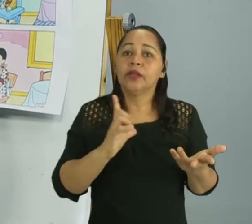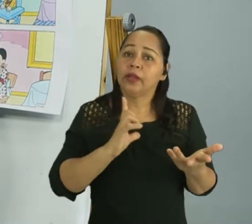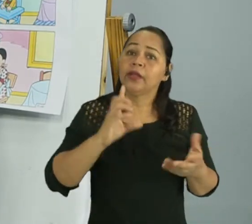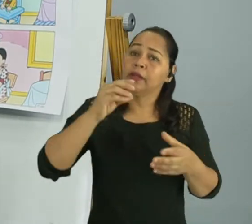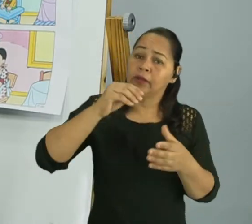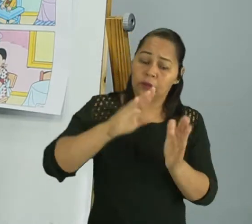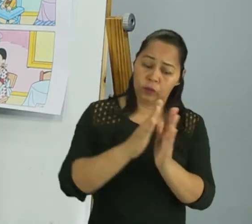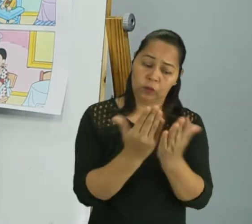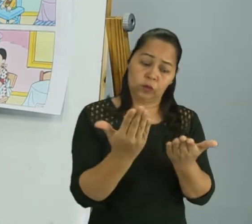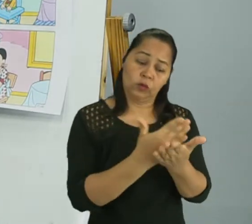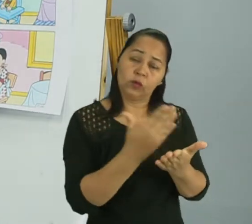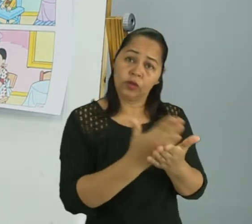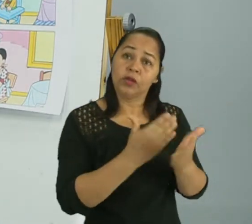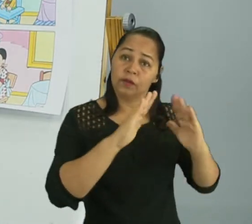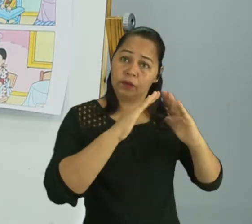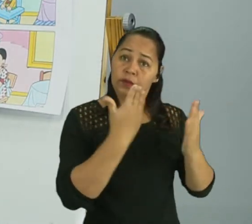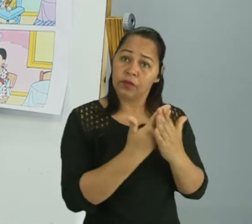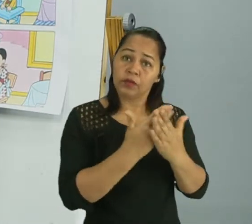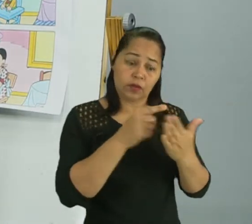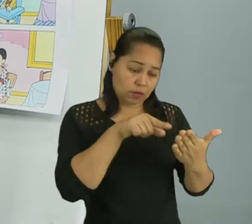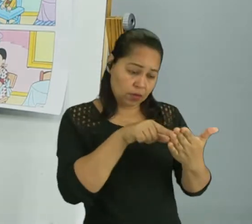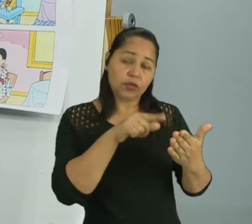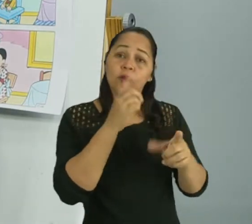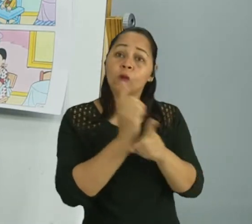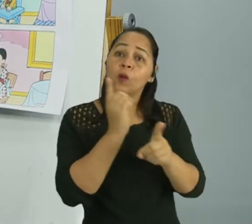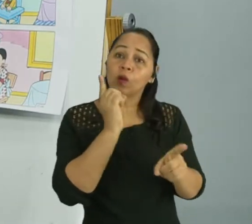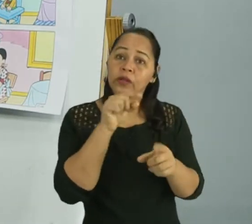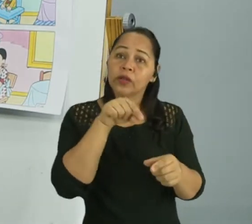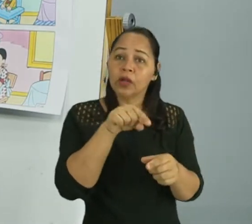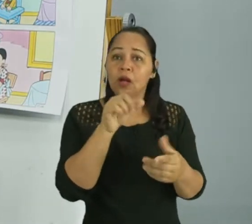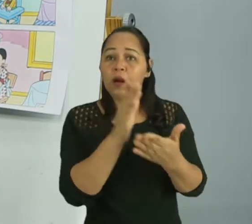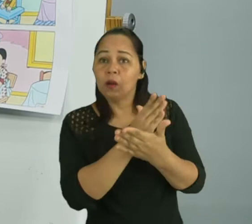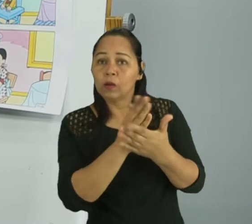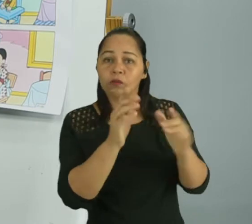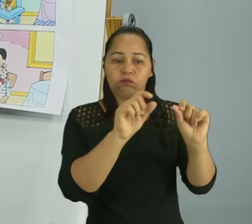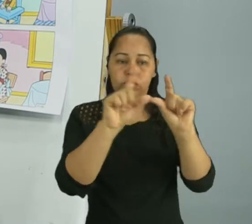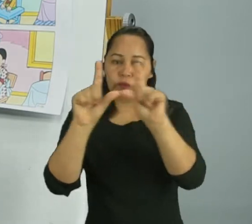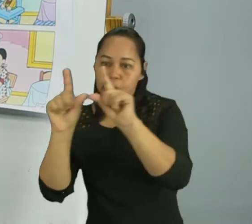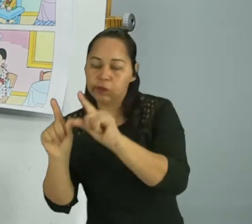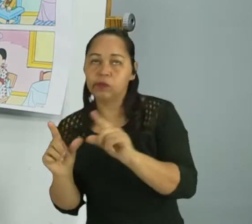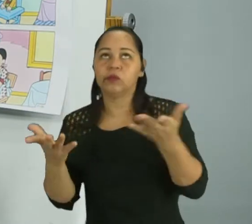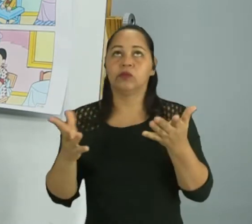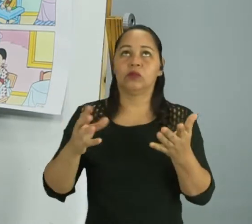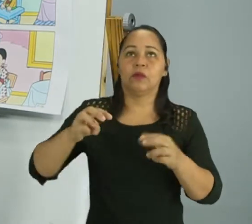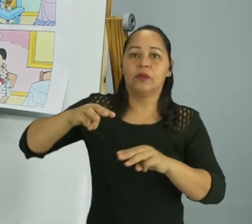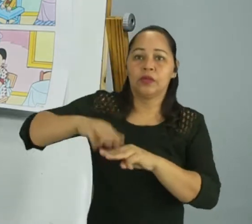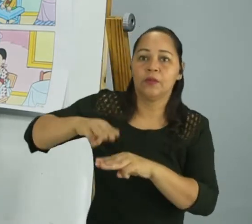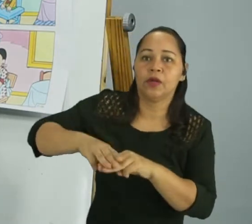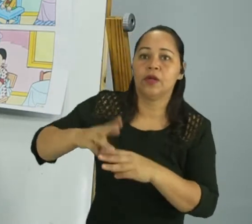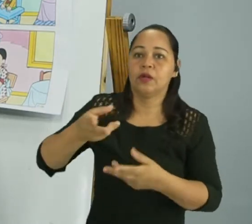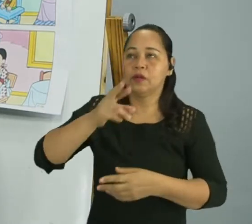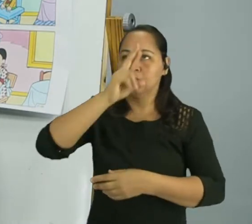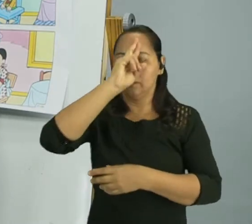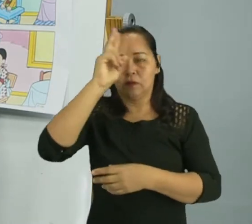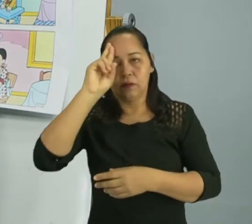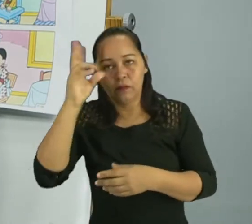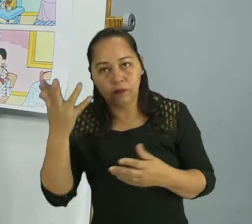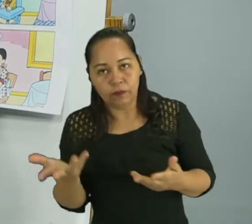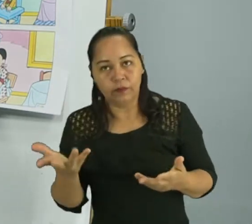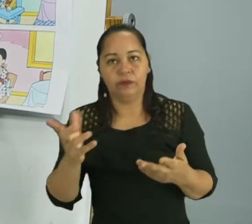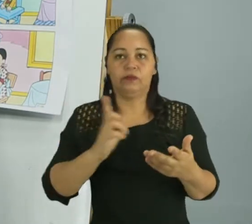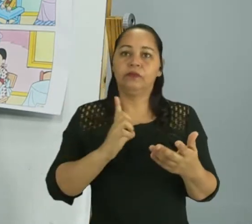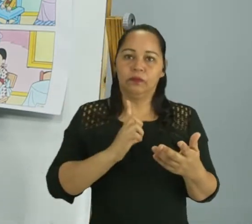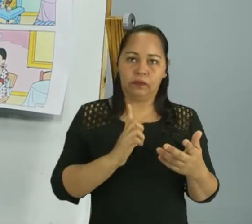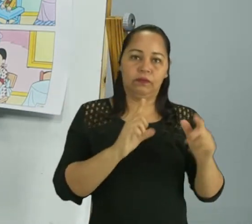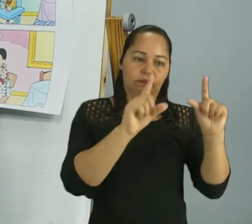livros, né, didáticos, nos livros da escola, sempre tem, às vezes até em matemática, às vezes em história, só que